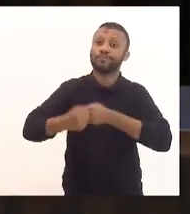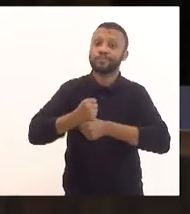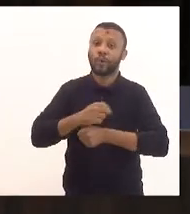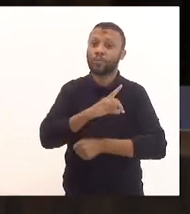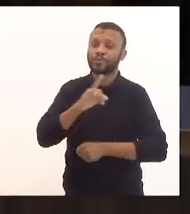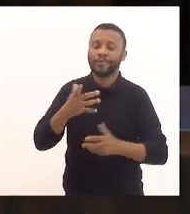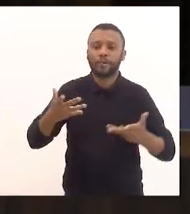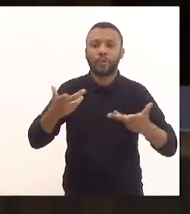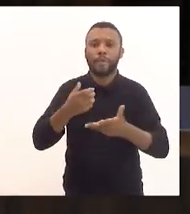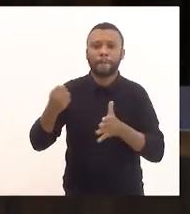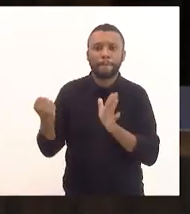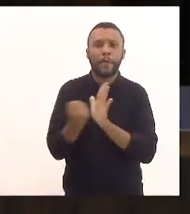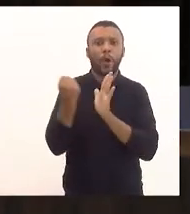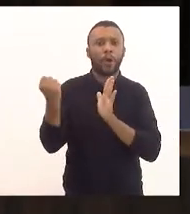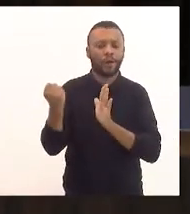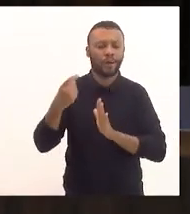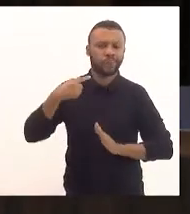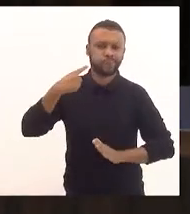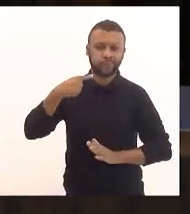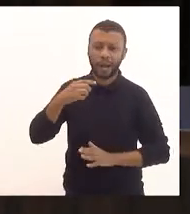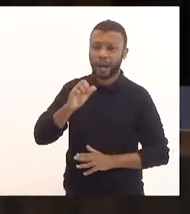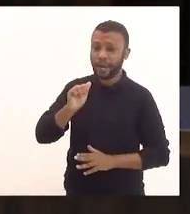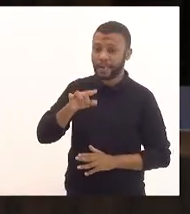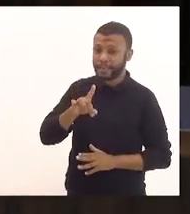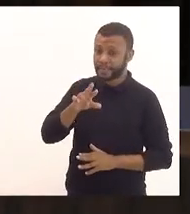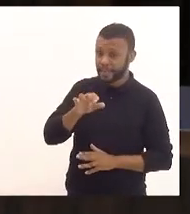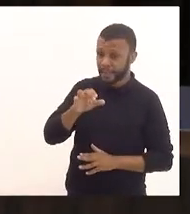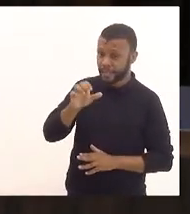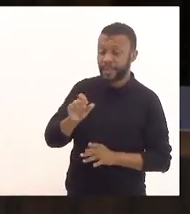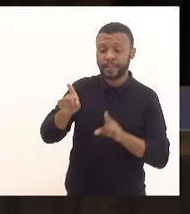memorável doutora Andreia também